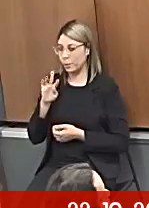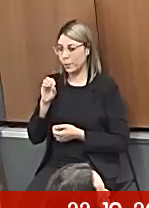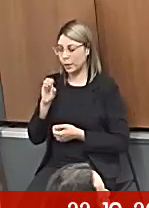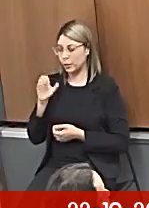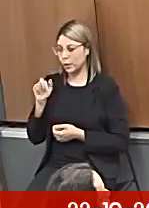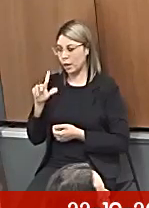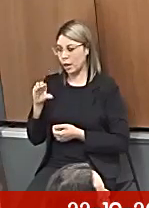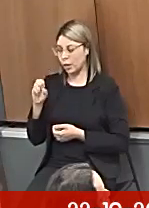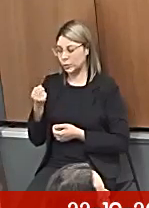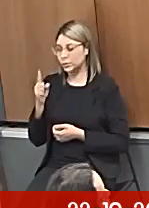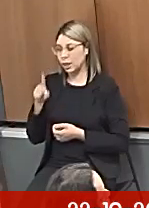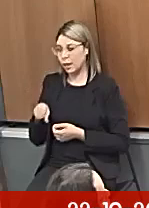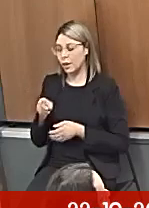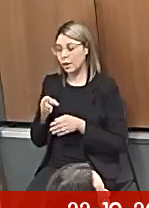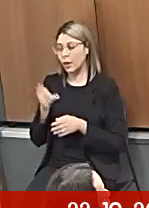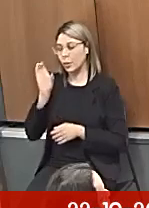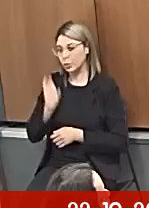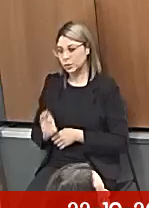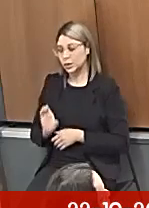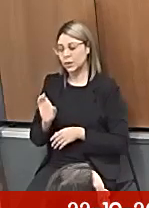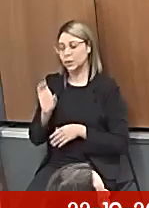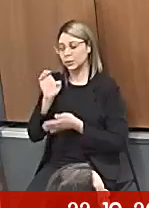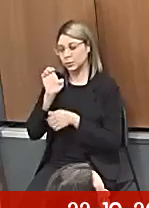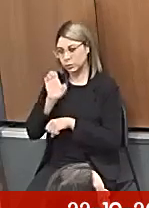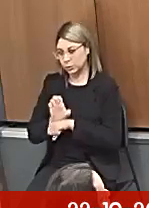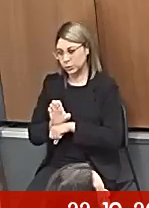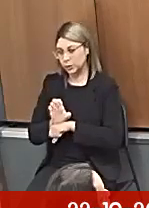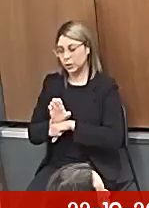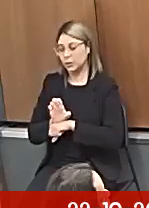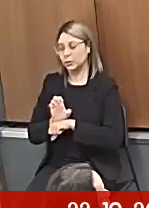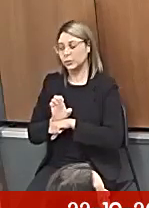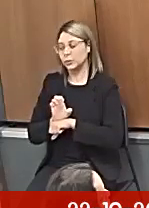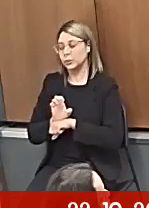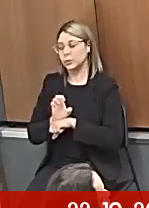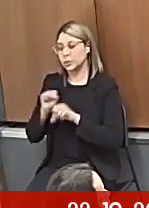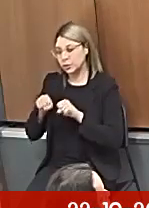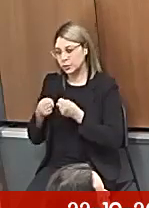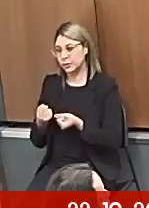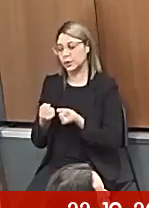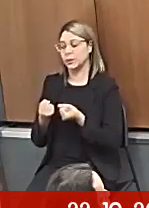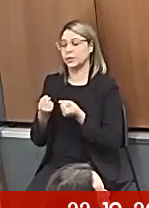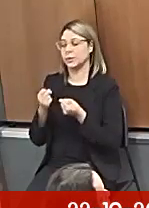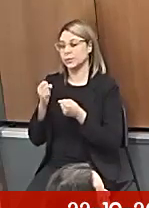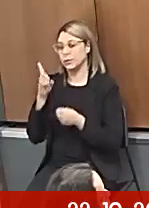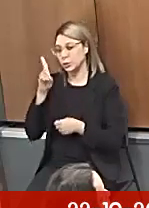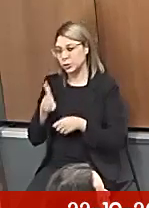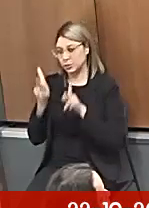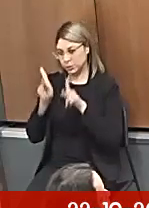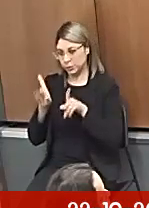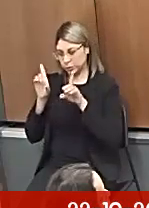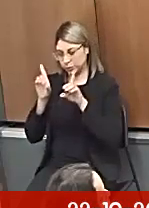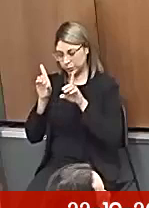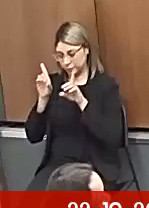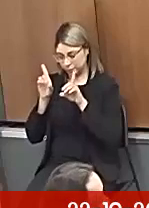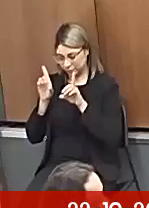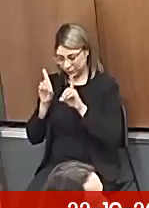que é do Conselho Estadual de Defesa dos Direitos da Pessoa com Deficiência. Então, a fala é sua,